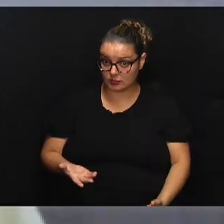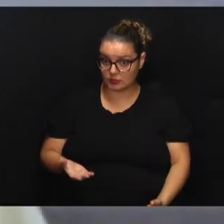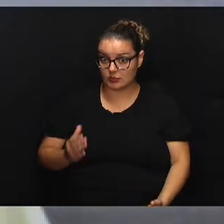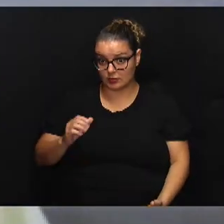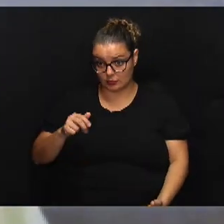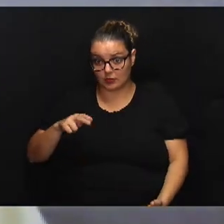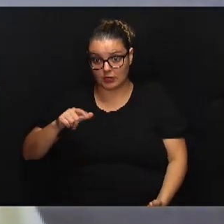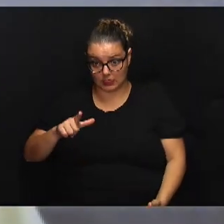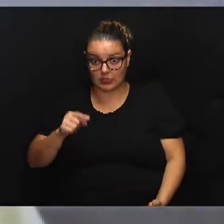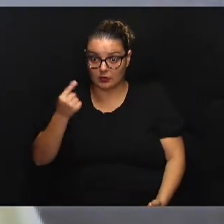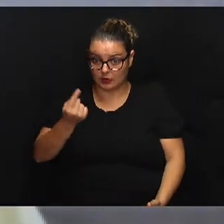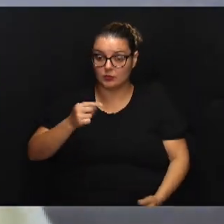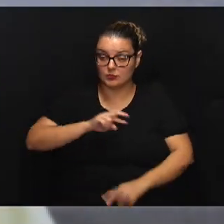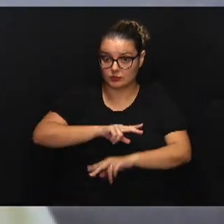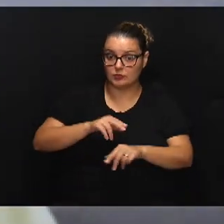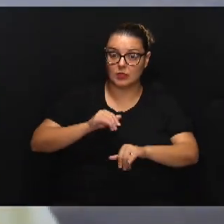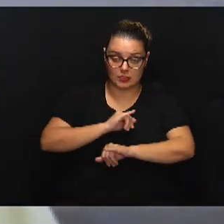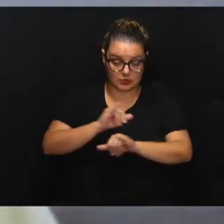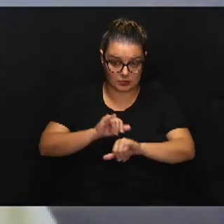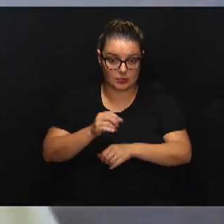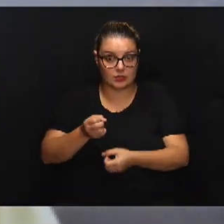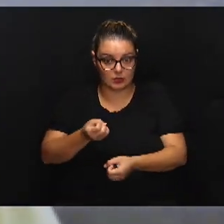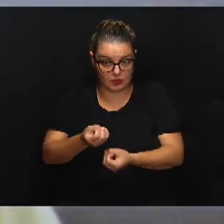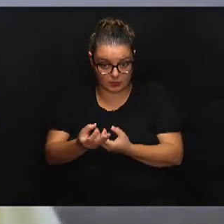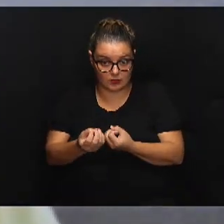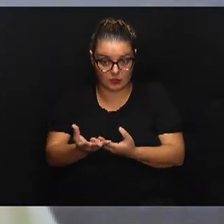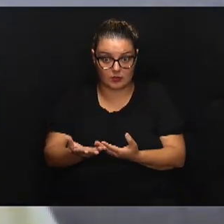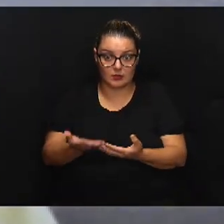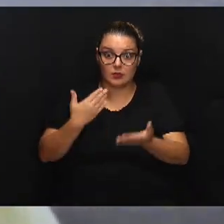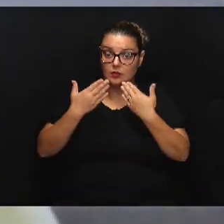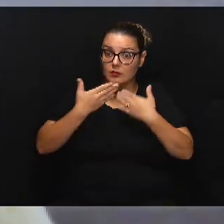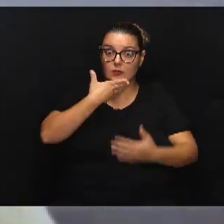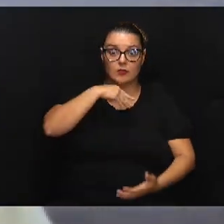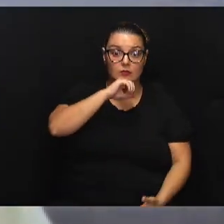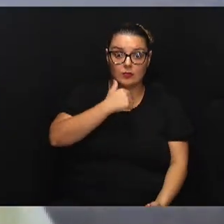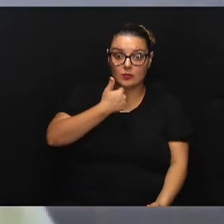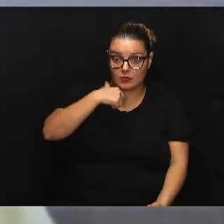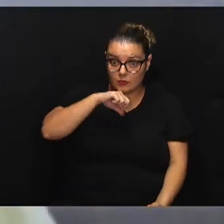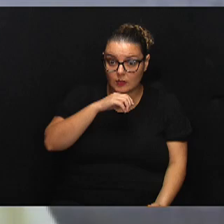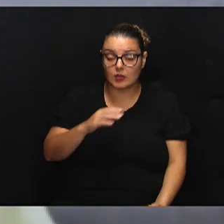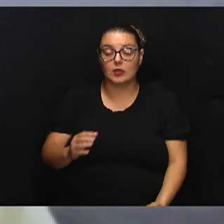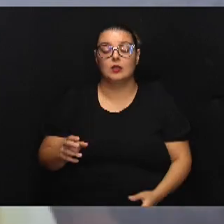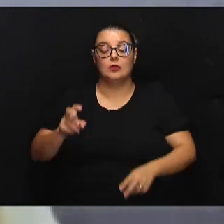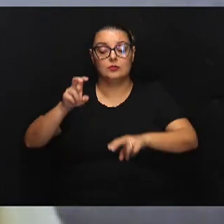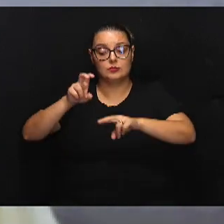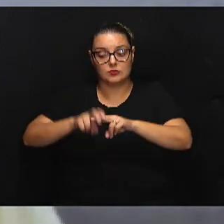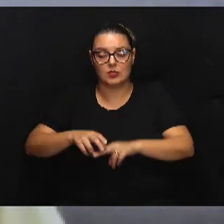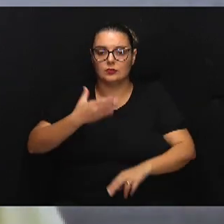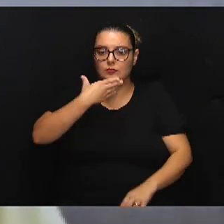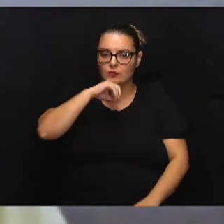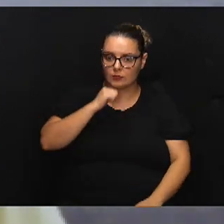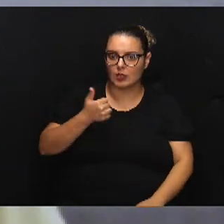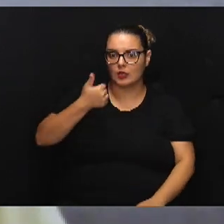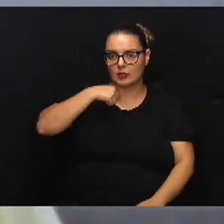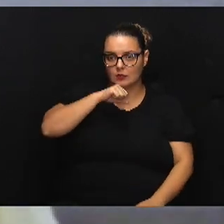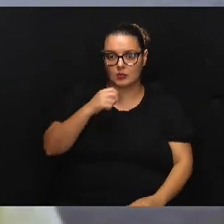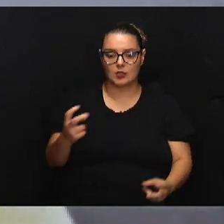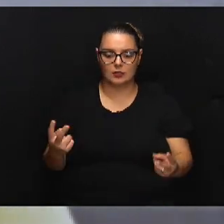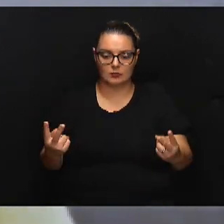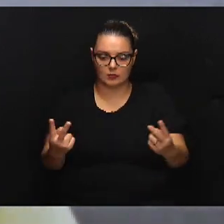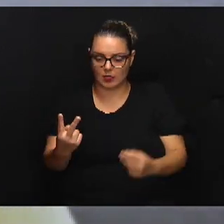vocês é um de acesso a informações, eu converso com pais. Eu sento com pais, ouço